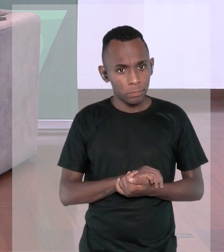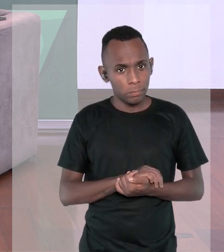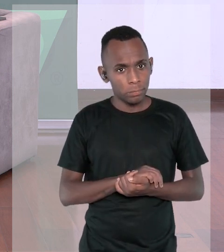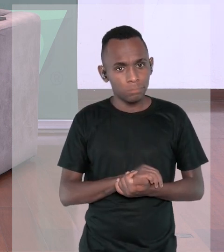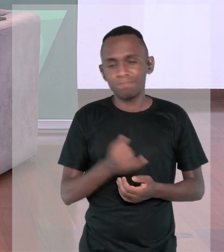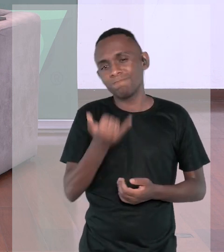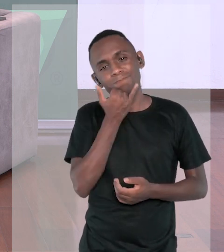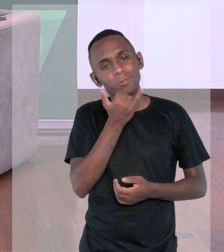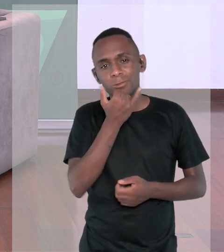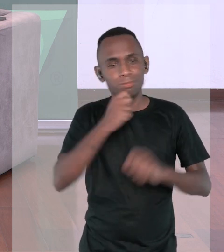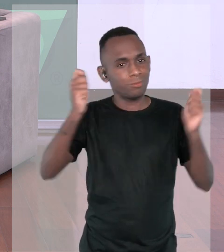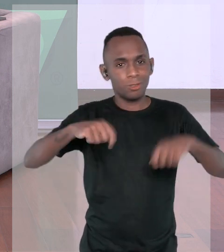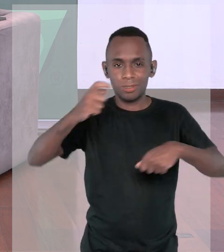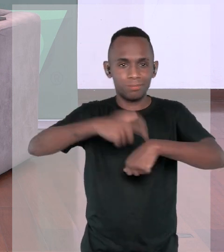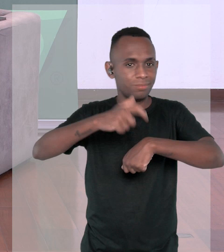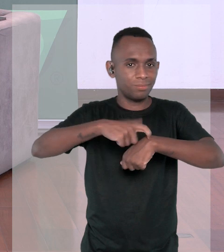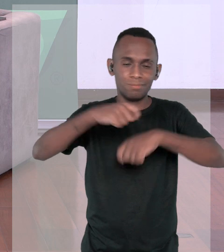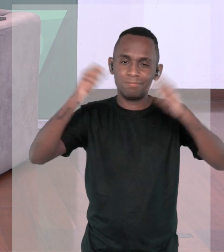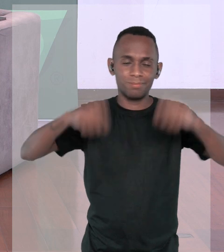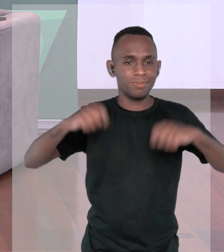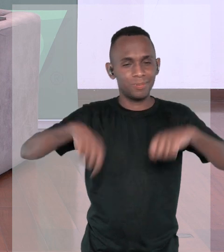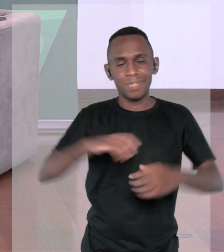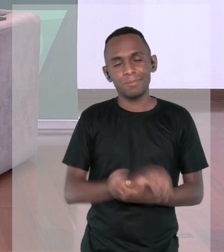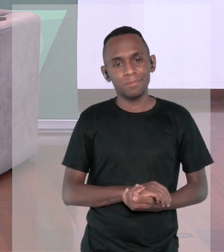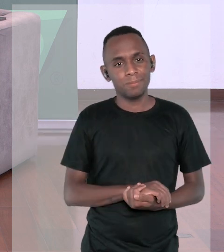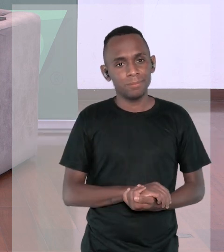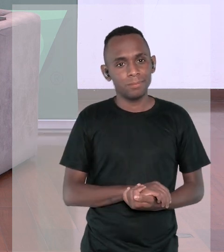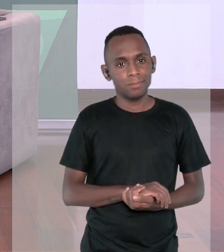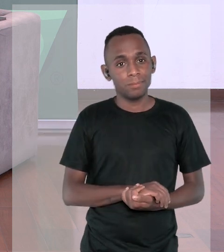Não, gente, infelizmente. Infelizmente.